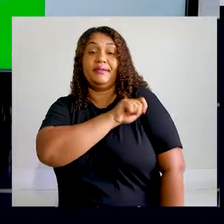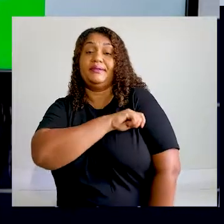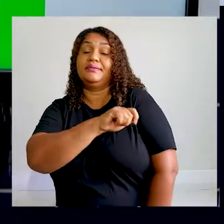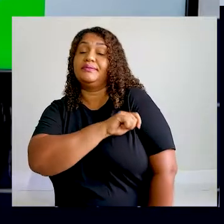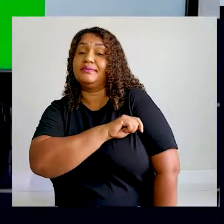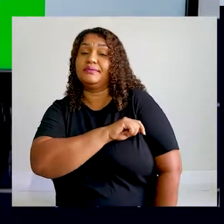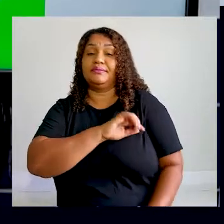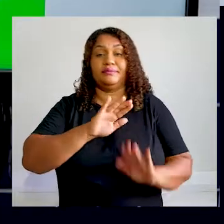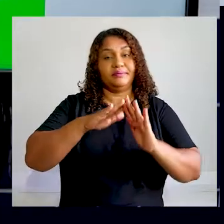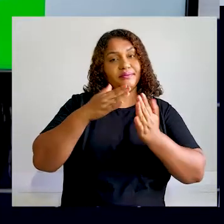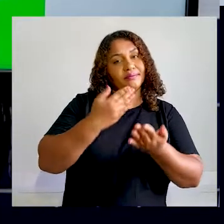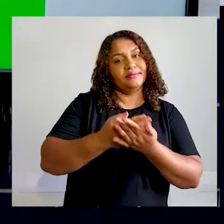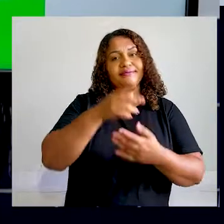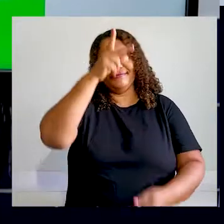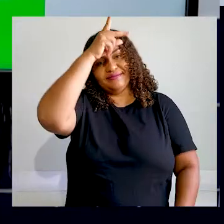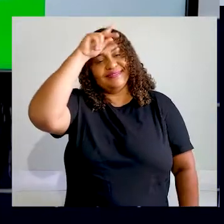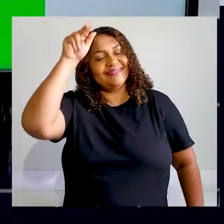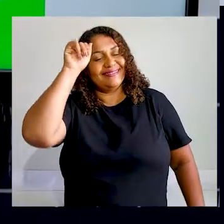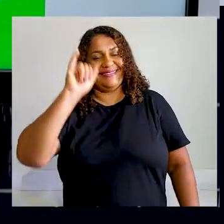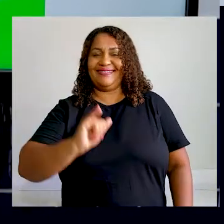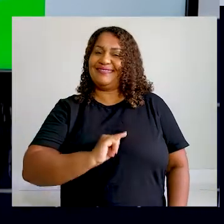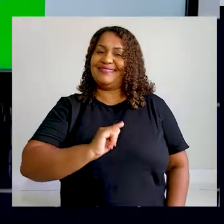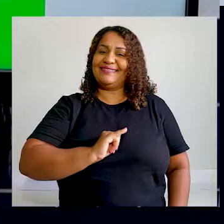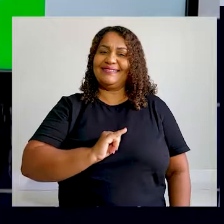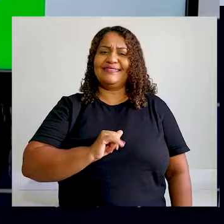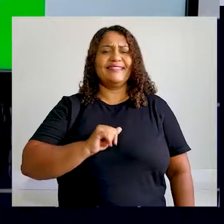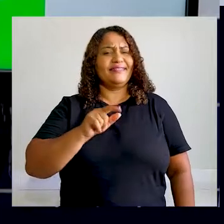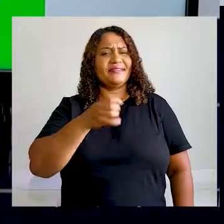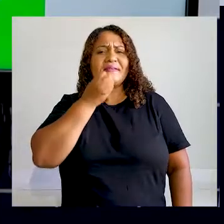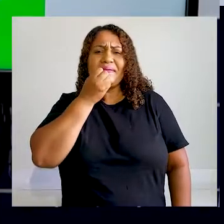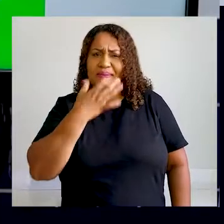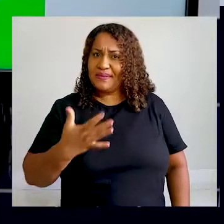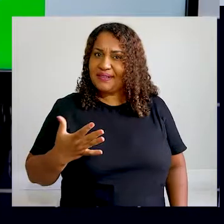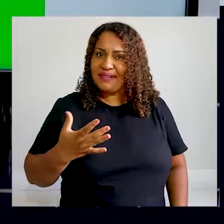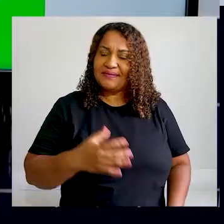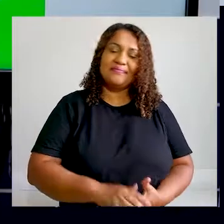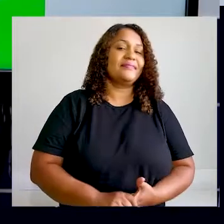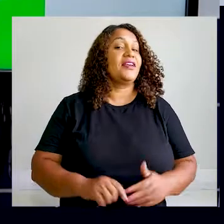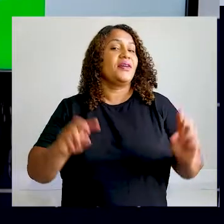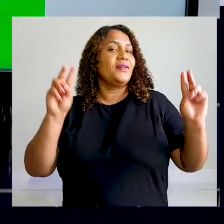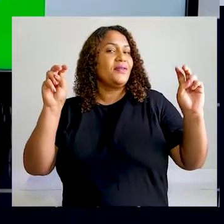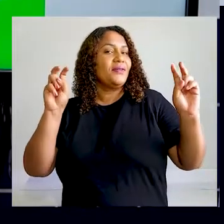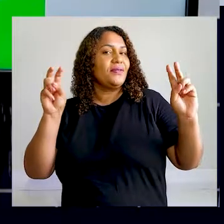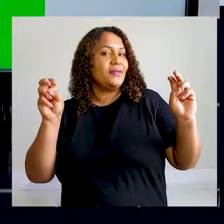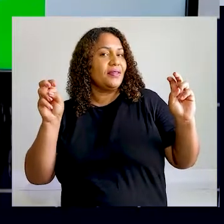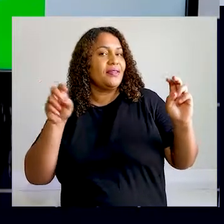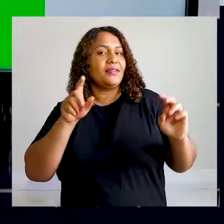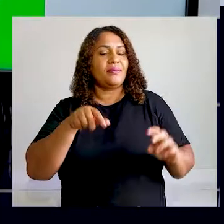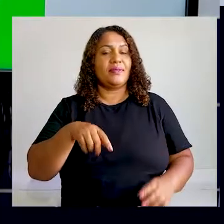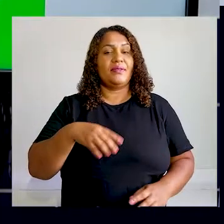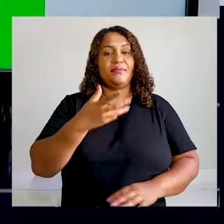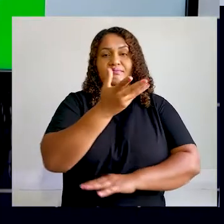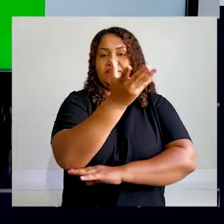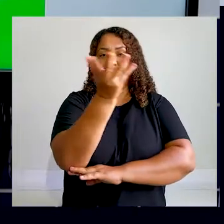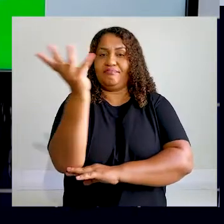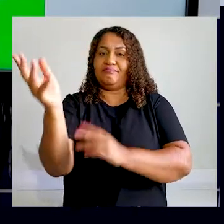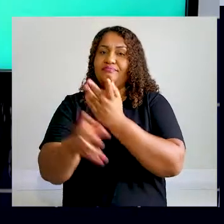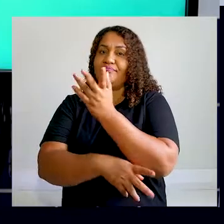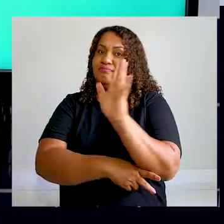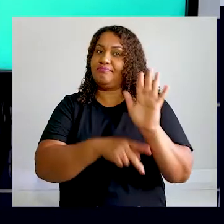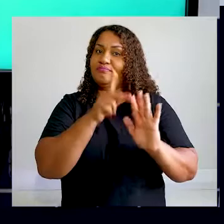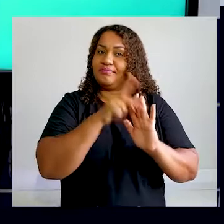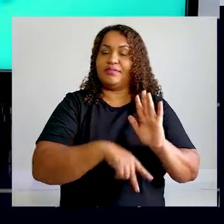Olá, caros alunos da Rede Municipal de Ensino de Imperatriz. Como vocês estão? O tema deste quadro do projeto